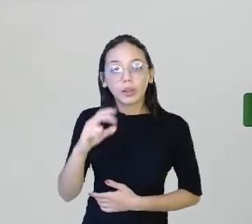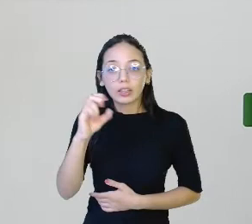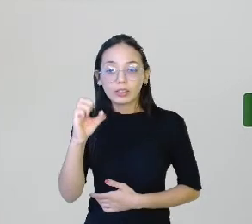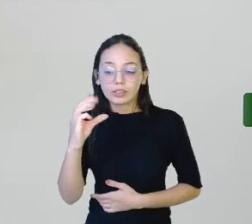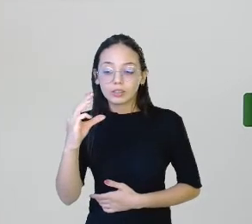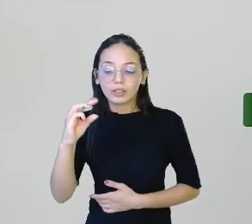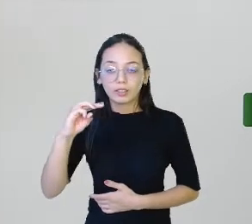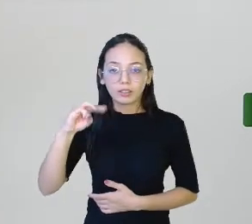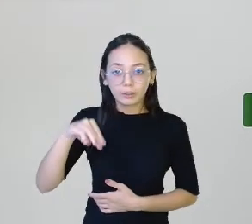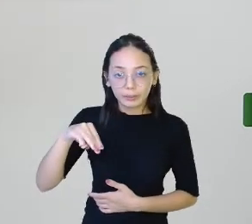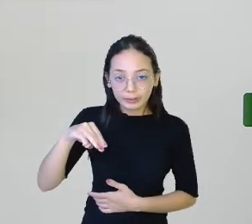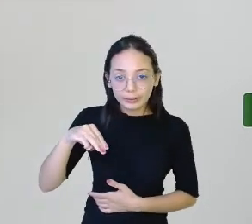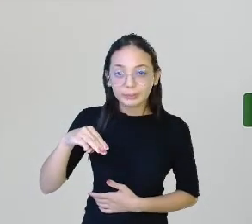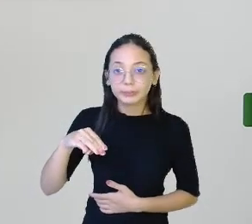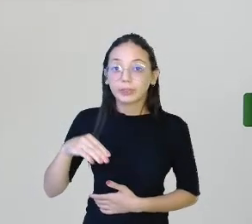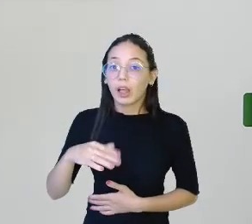centímetros.